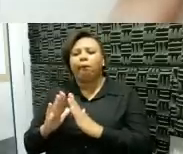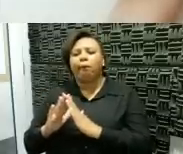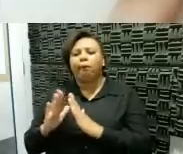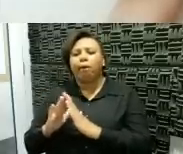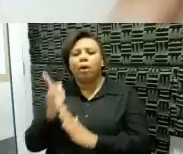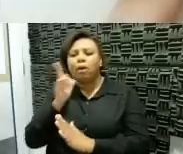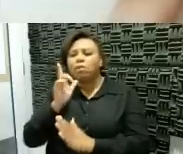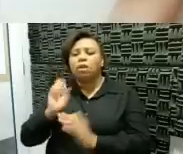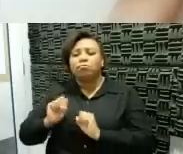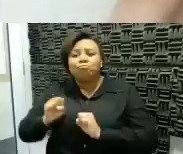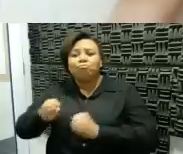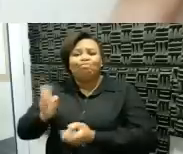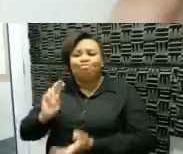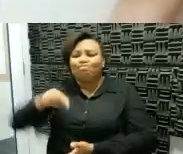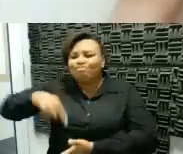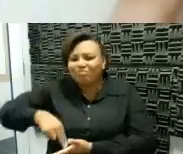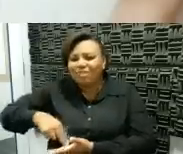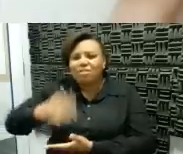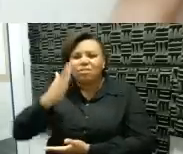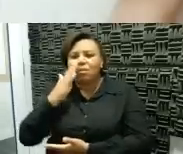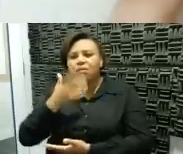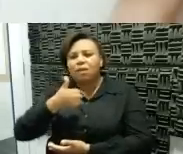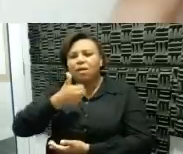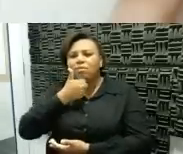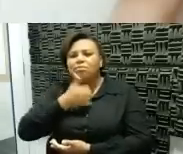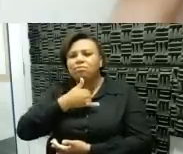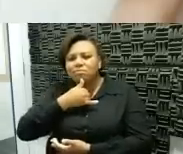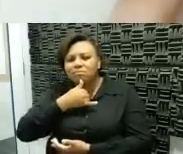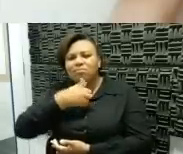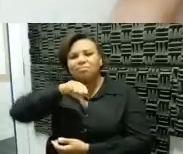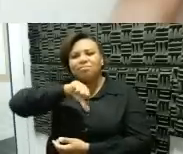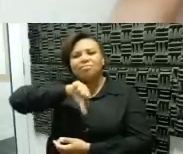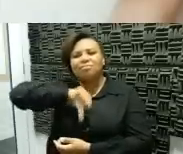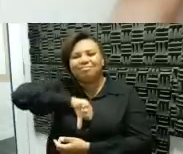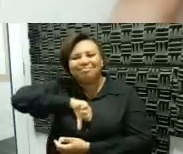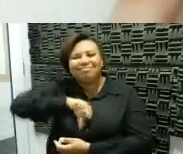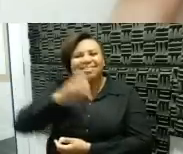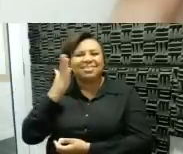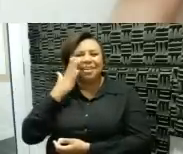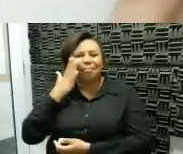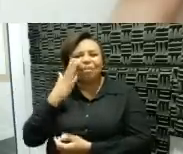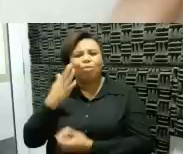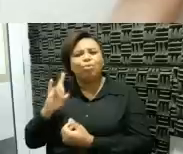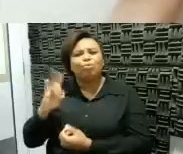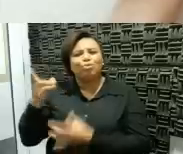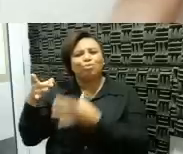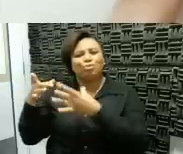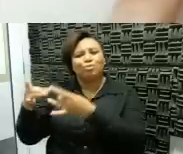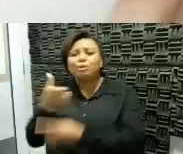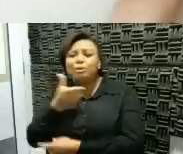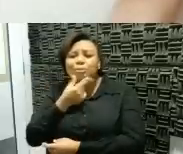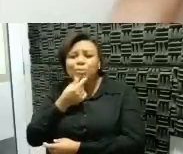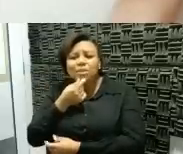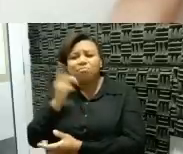nada fica naquela bed né nesse último desenhinho que eu tô colando aqui então um menino realmente né Muito